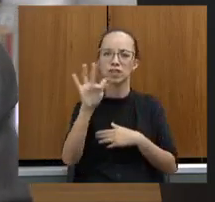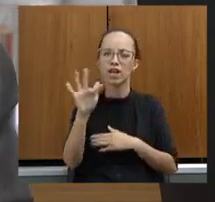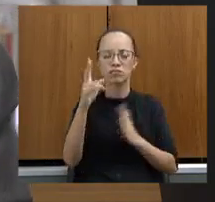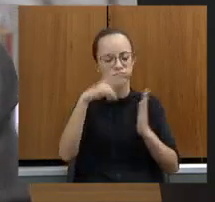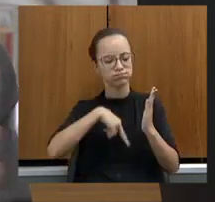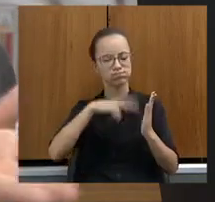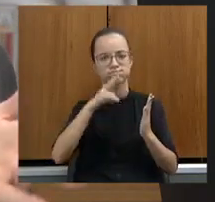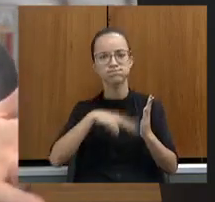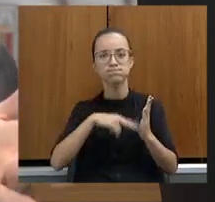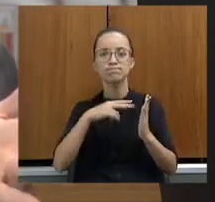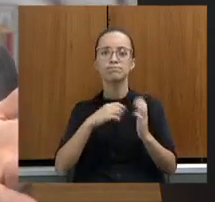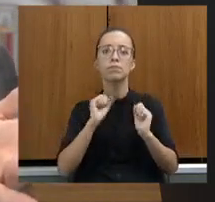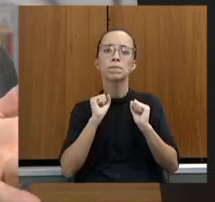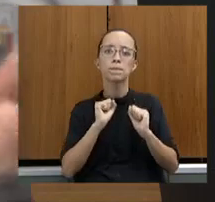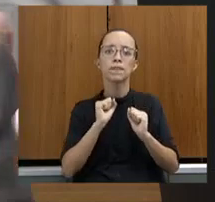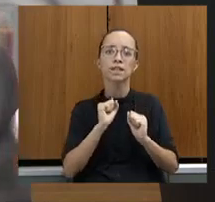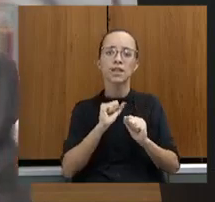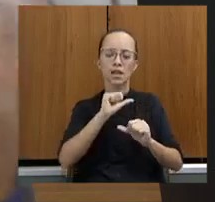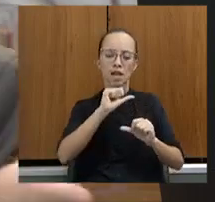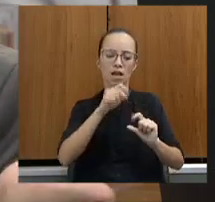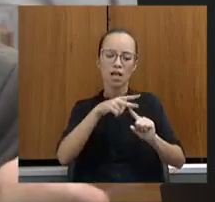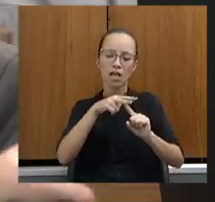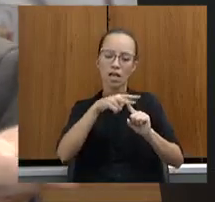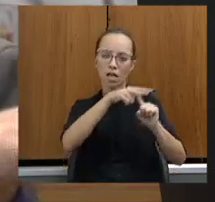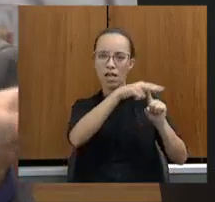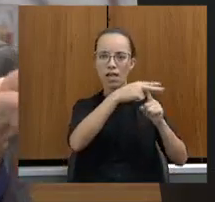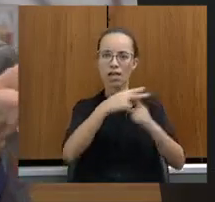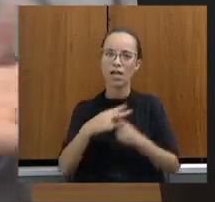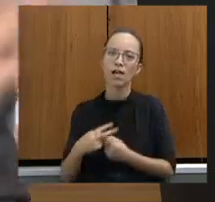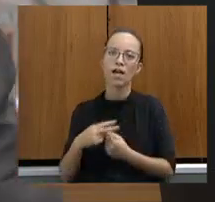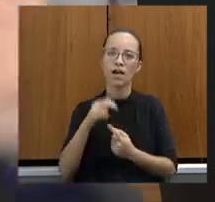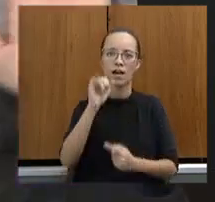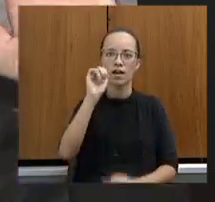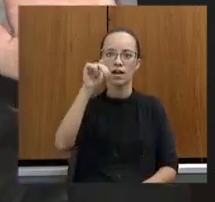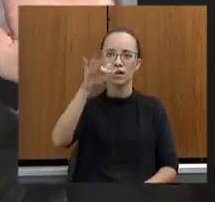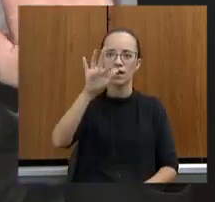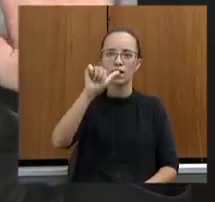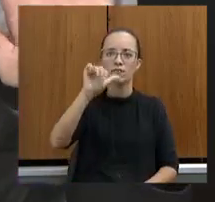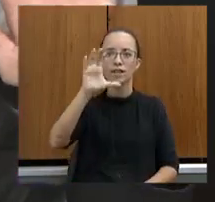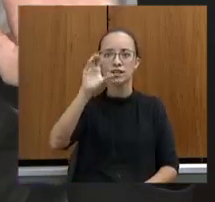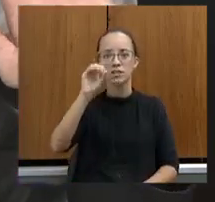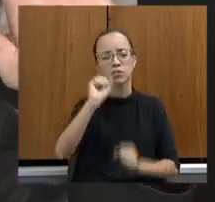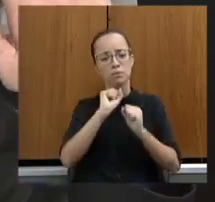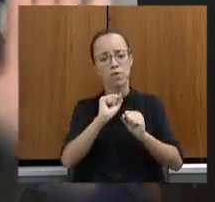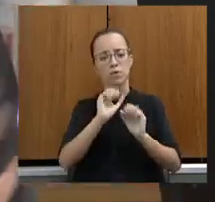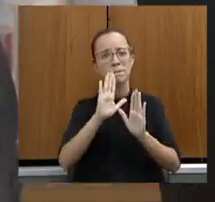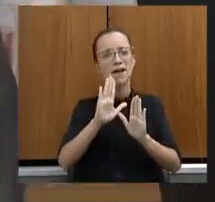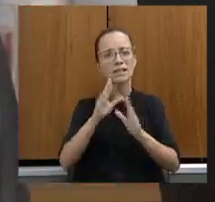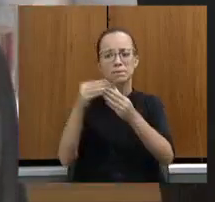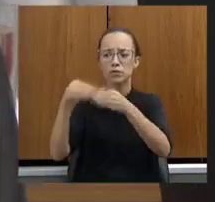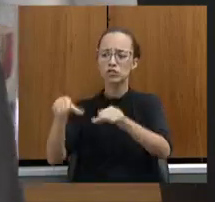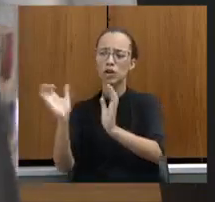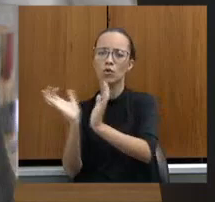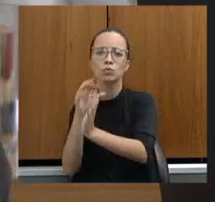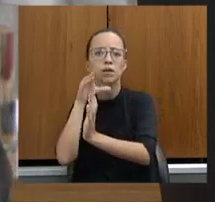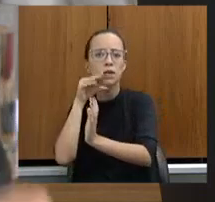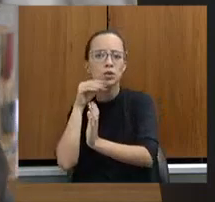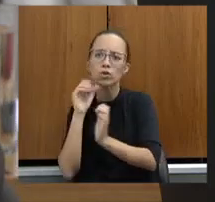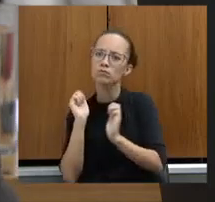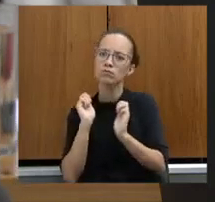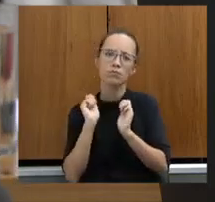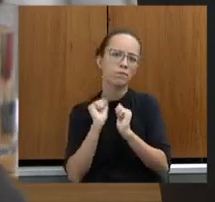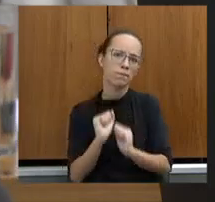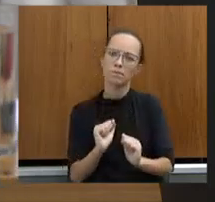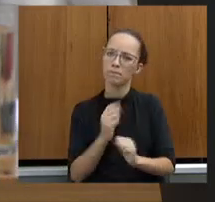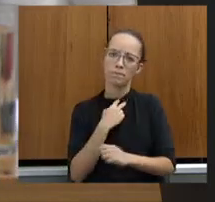operação fiscal permite reposição de inflação agora reposição de inflação é uma destruição da carreira também não serve aí também não serve então